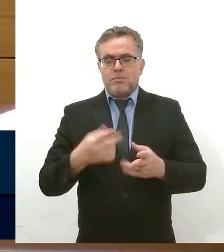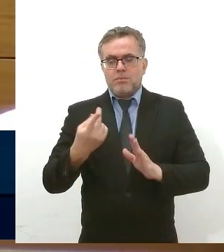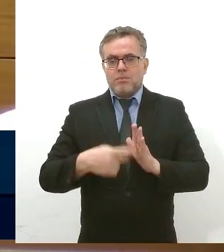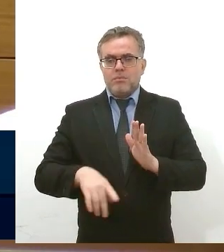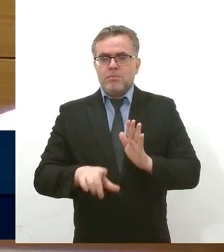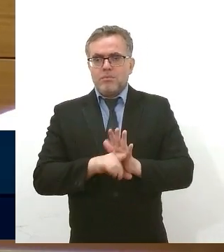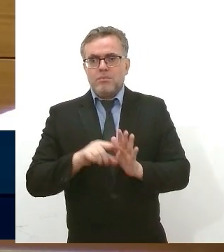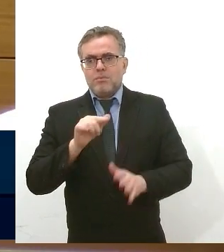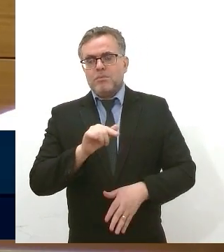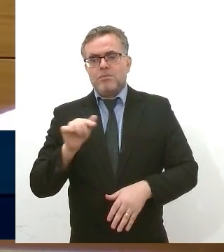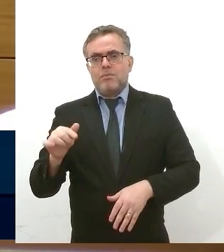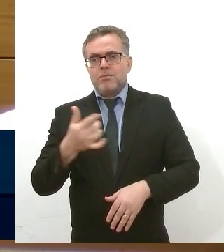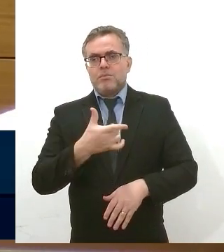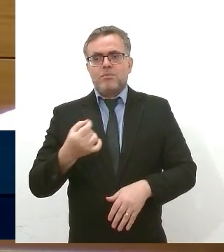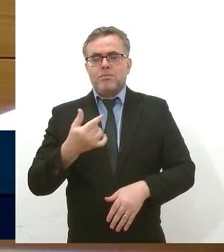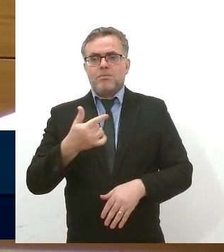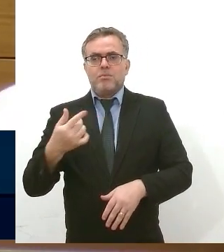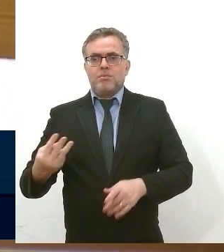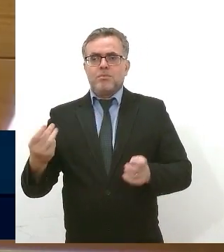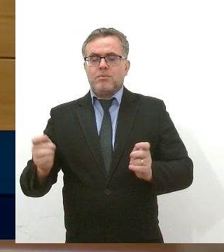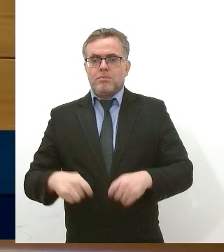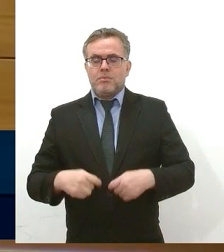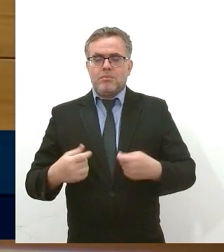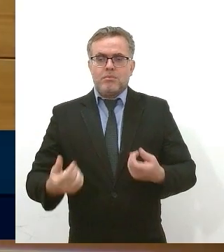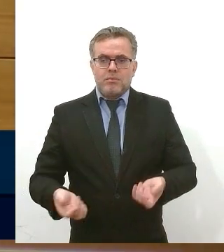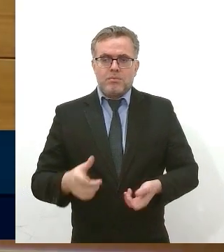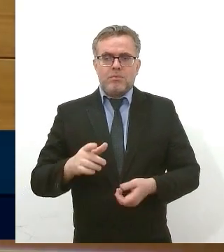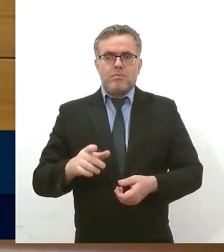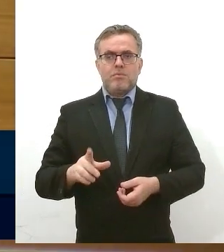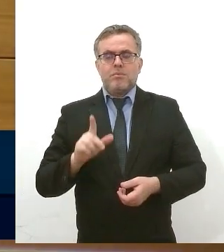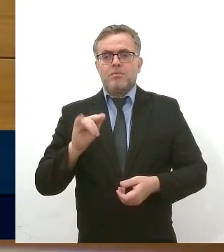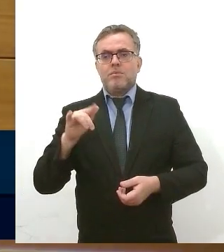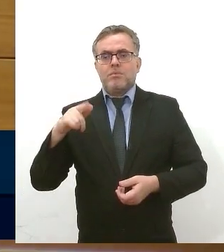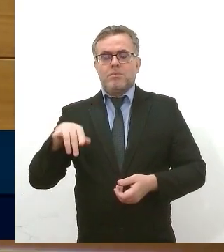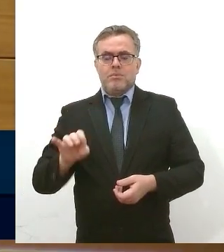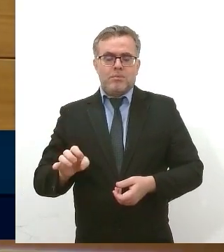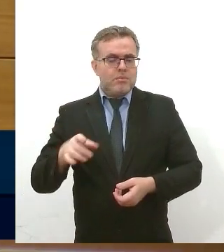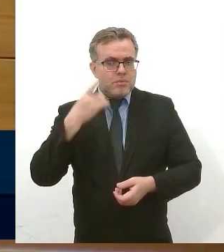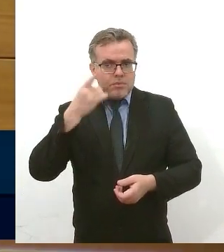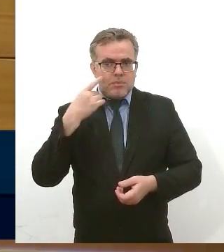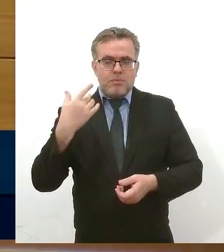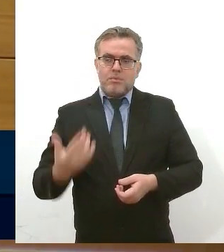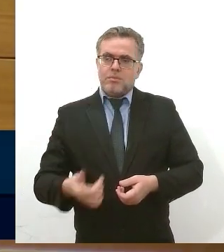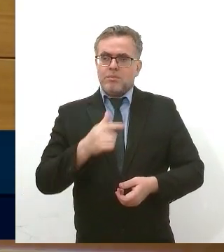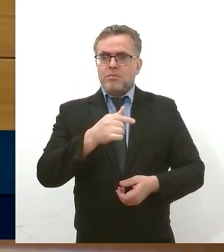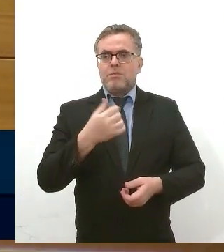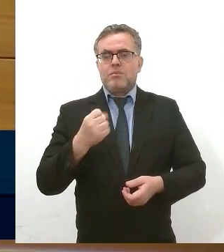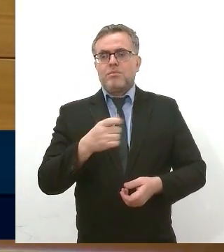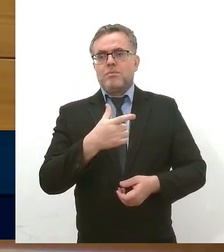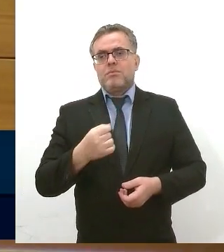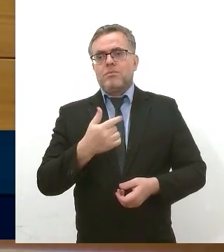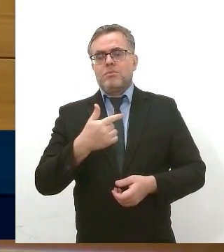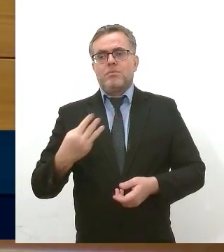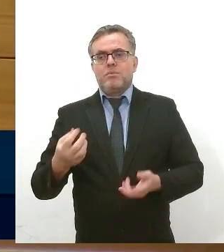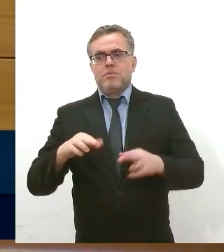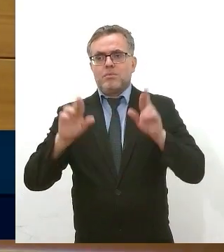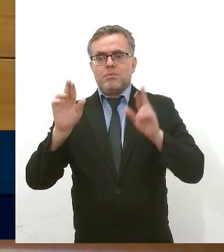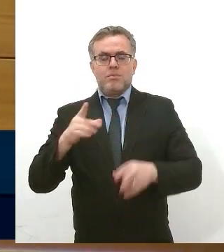77/2023, Lidiane Lucena. Projeto de lei número 78/2023, Lidiane Lucena. Projeto de lei